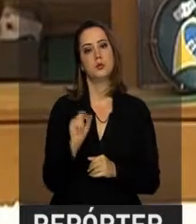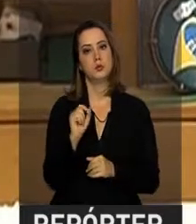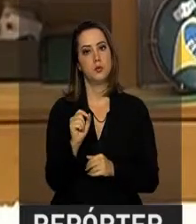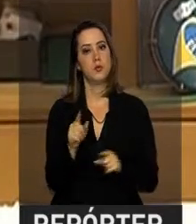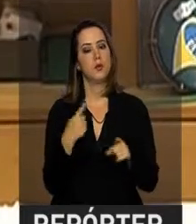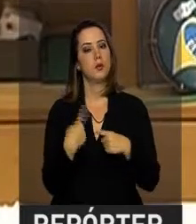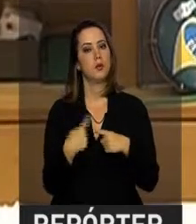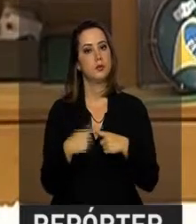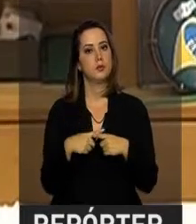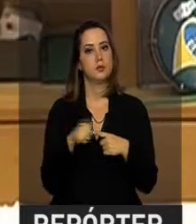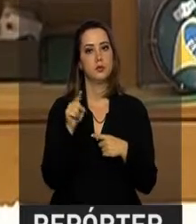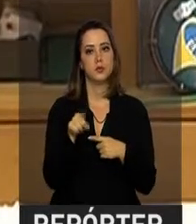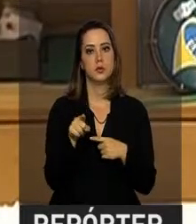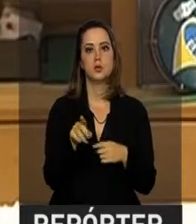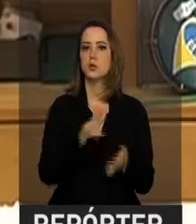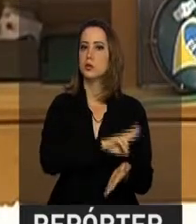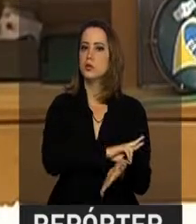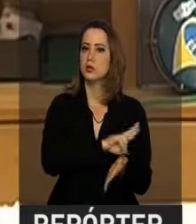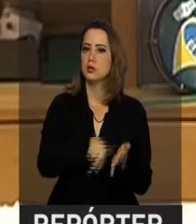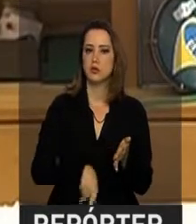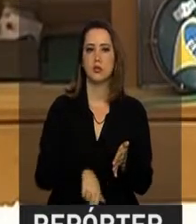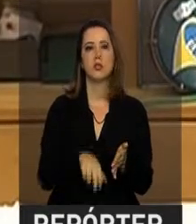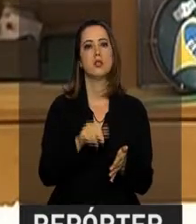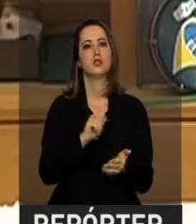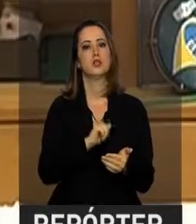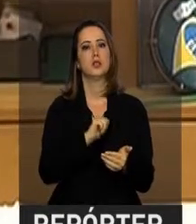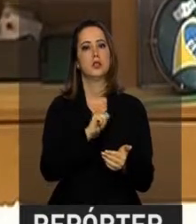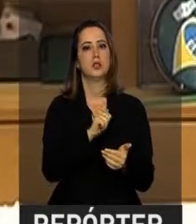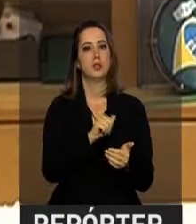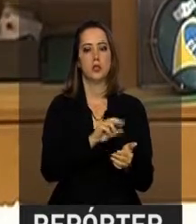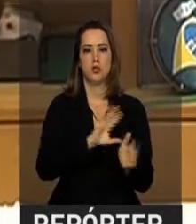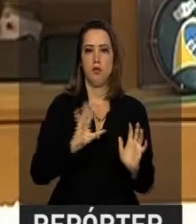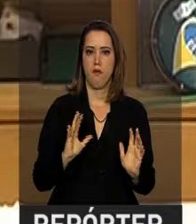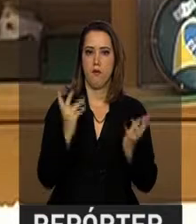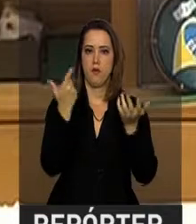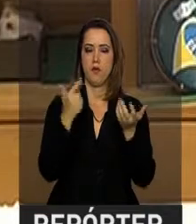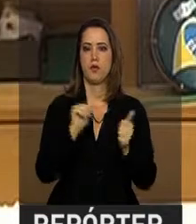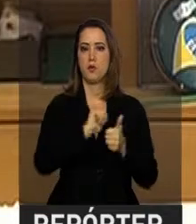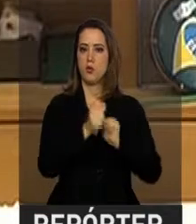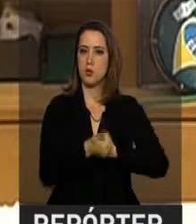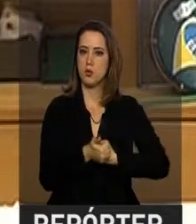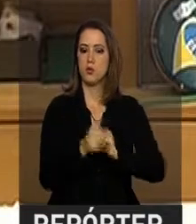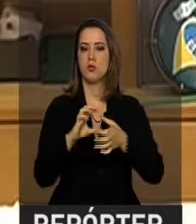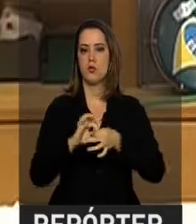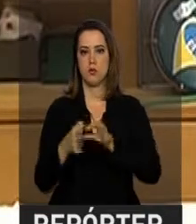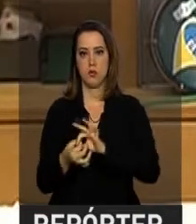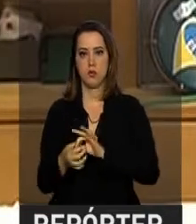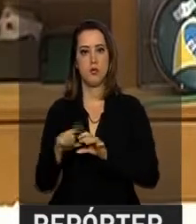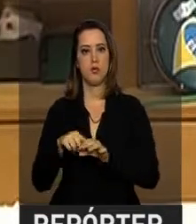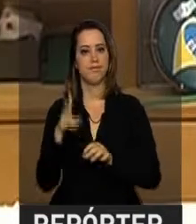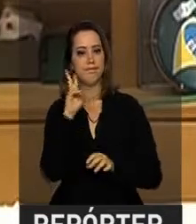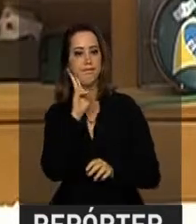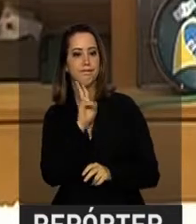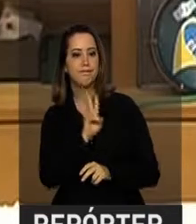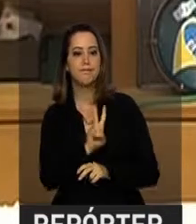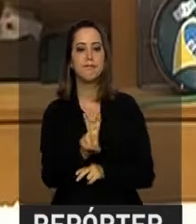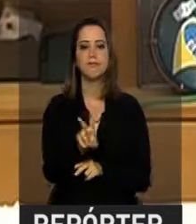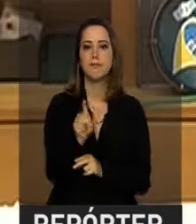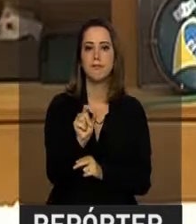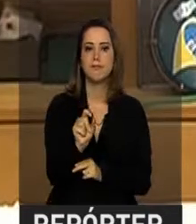que eventos como copa do mundo nós vamos ter agora as olimpíadas ela sempre dá uma visibilidade maior